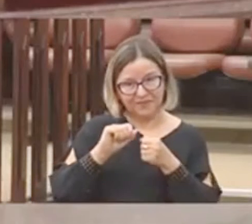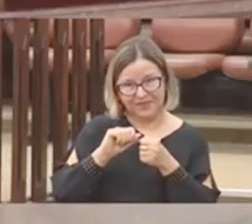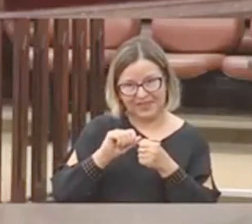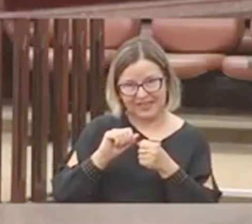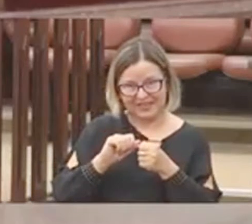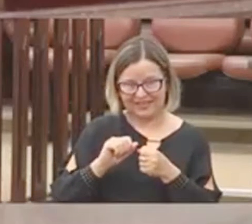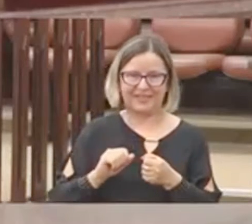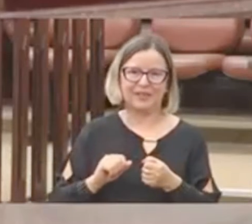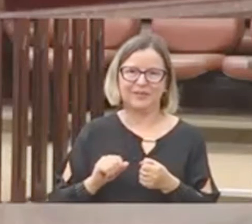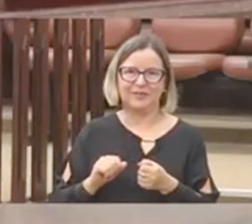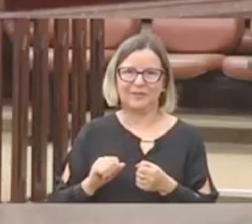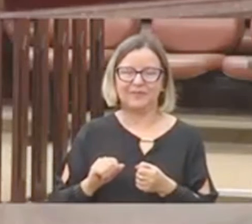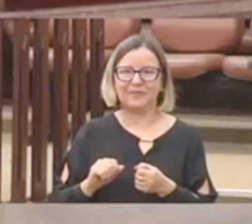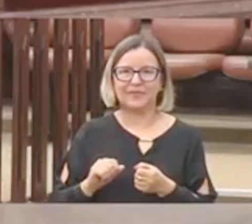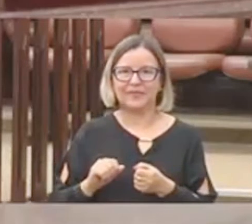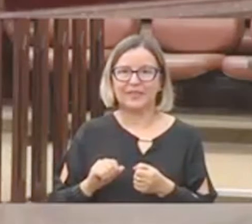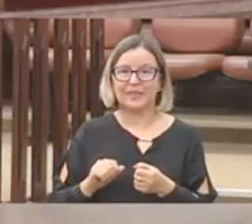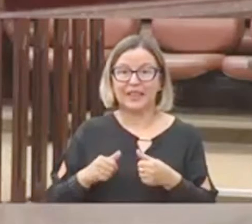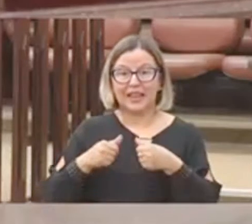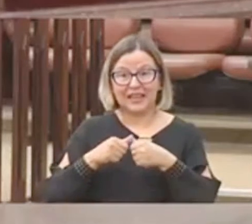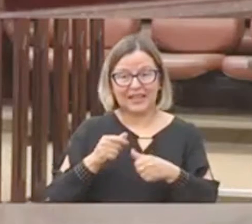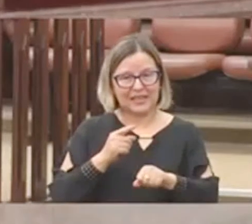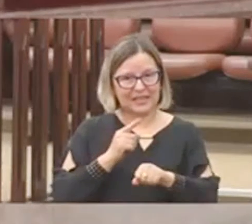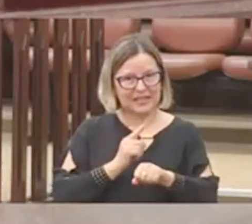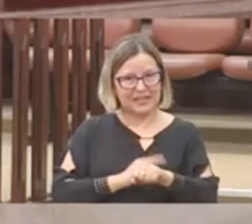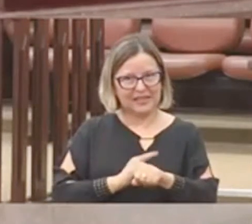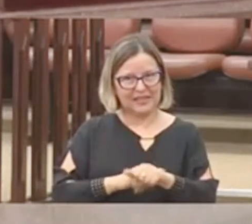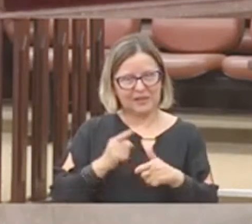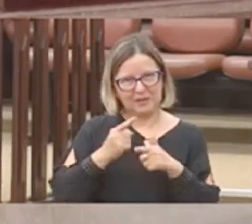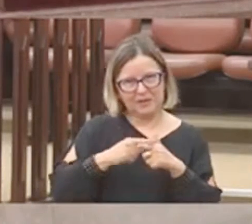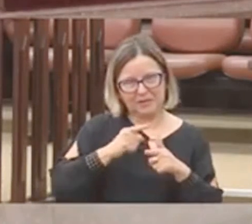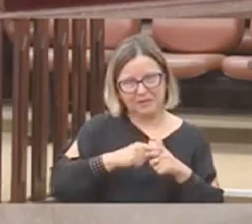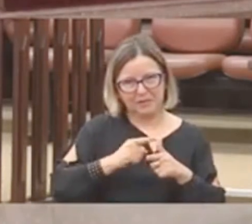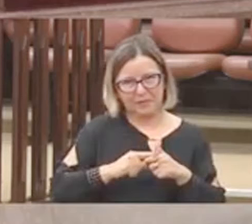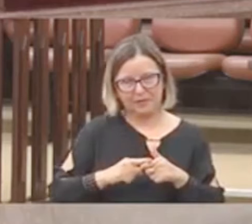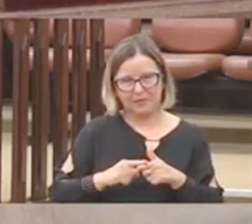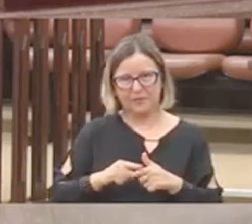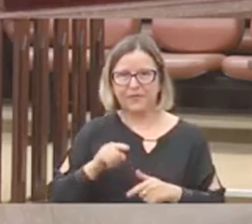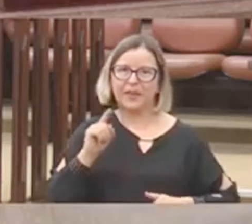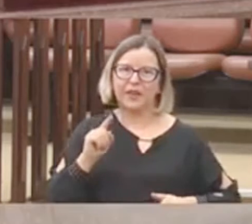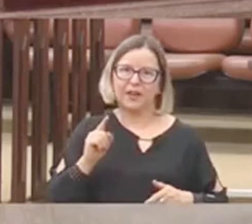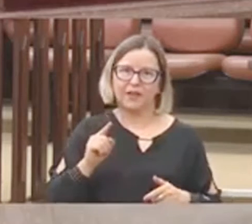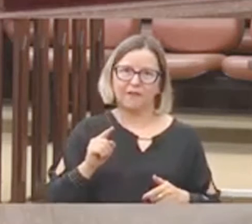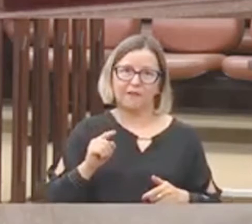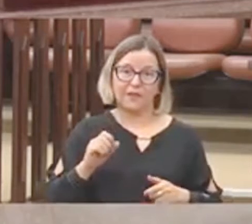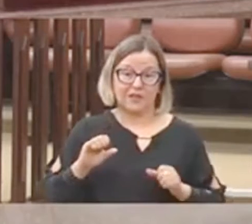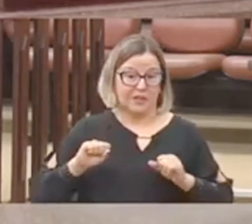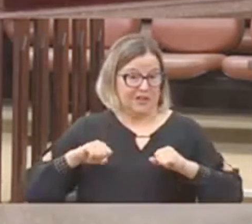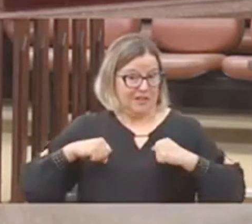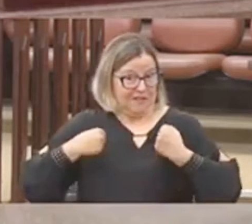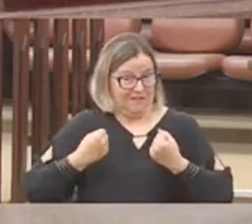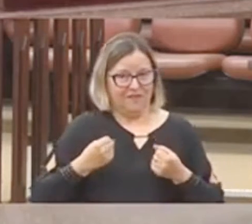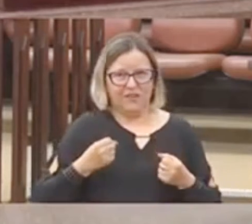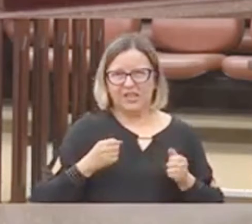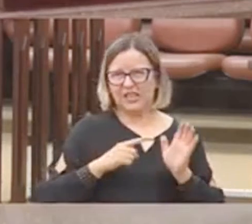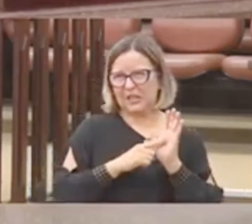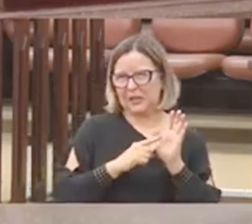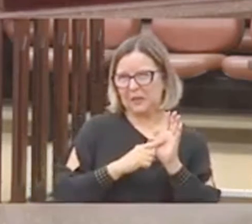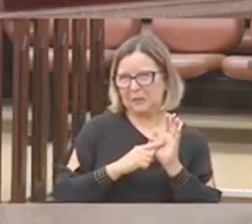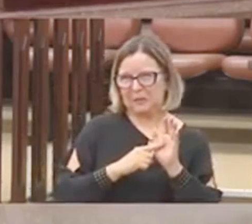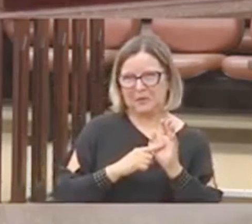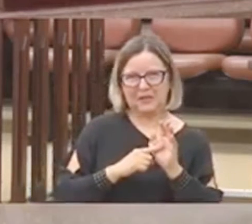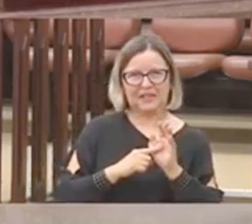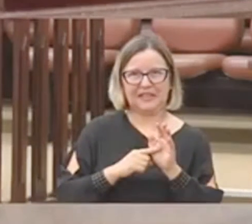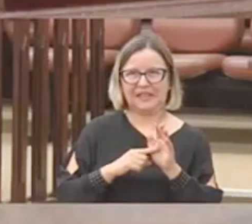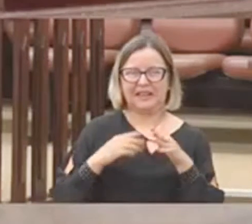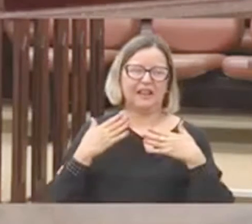emoções? Ou seja, esforçando-se para mostrar uma tranquilidade apenas exterior? A verdadeira